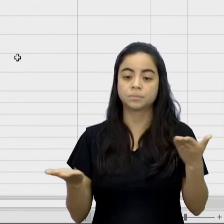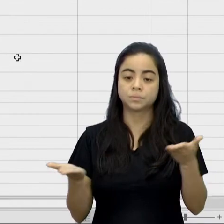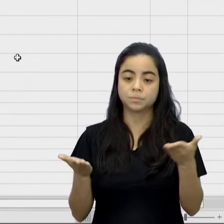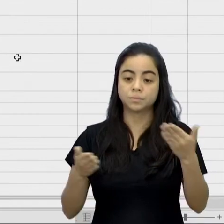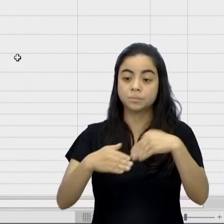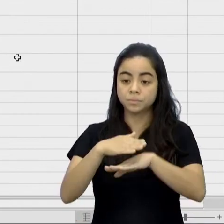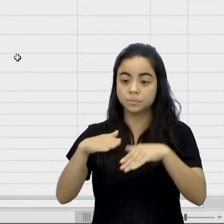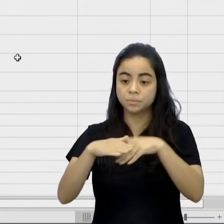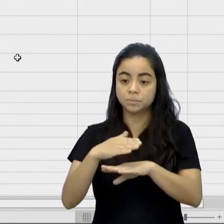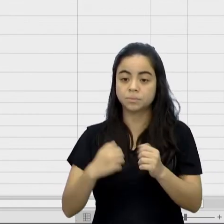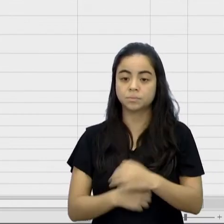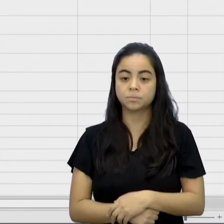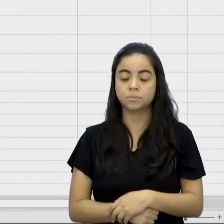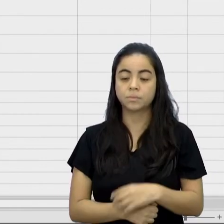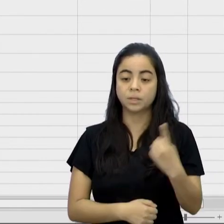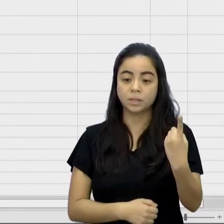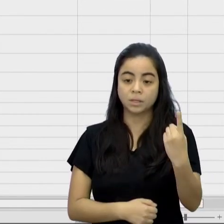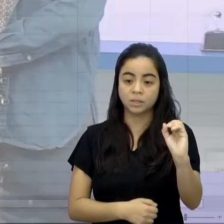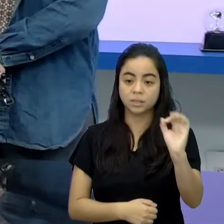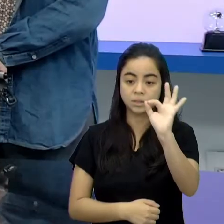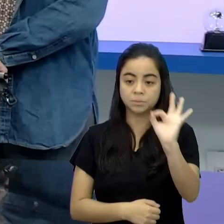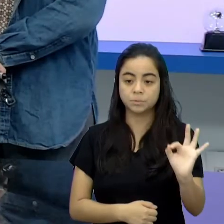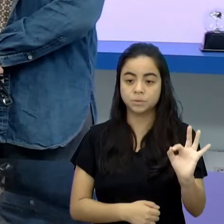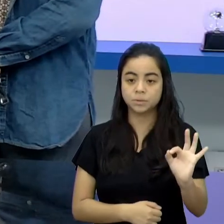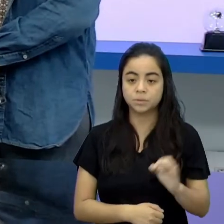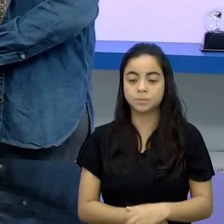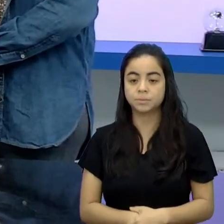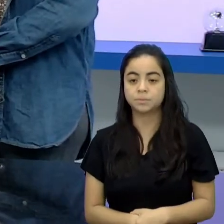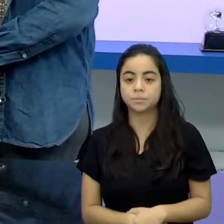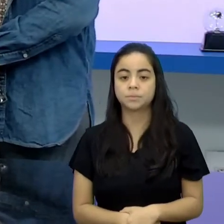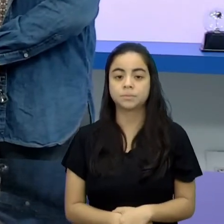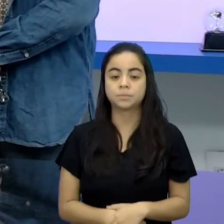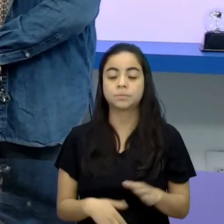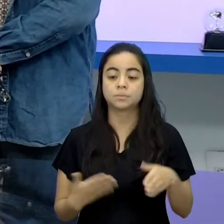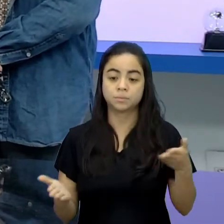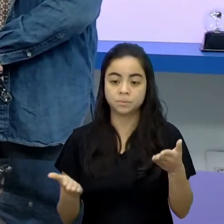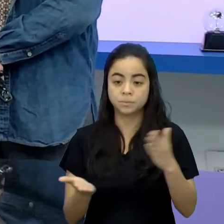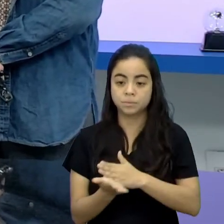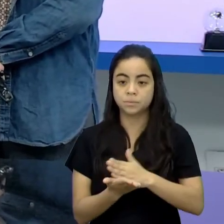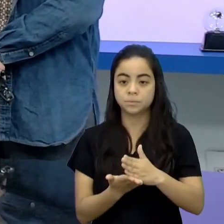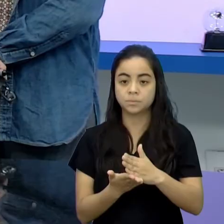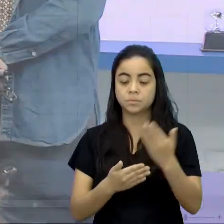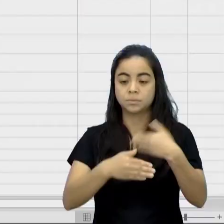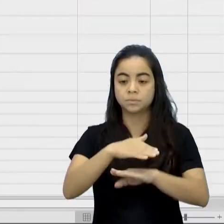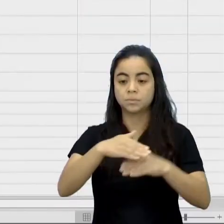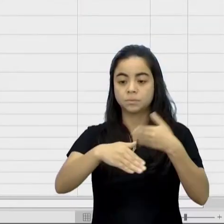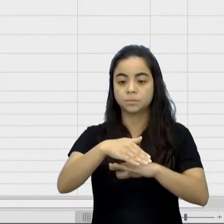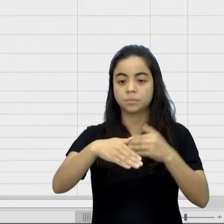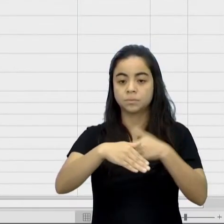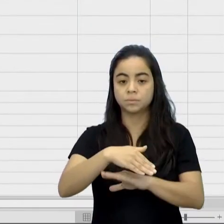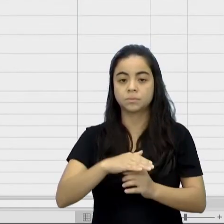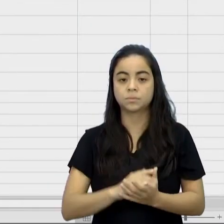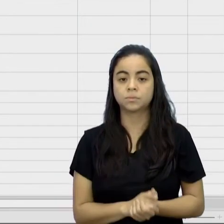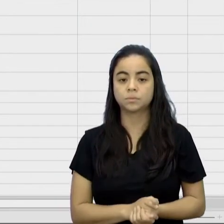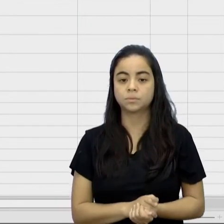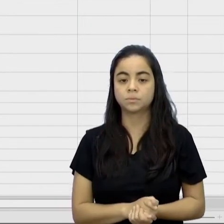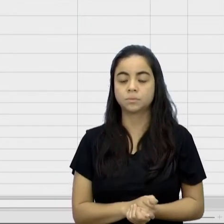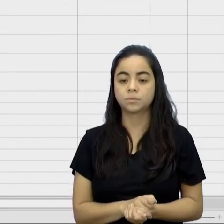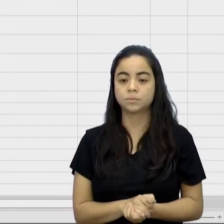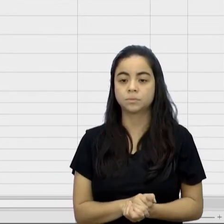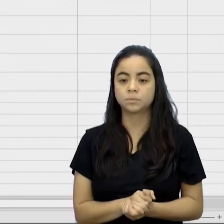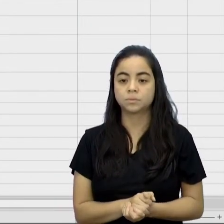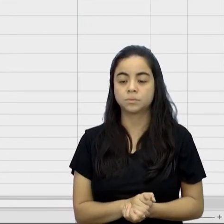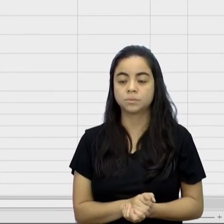de reserva 10% do nosso salário. Então, vamos começar agora a guardar. Então, ó, Sim. aqui, saldo